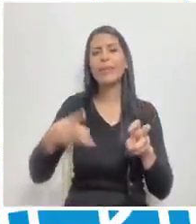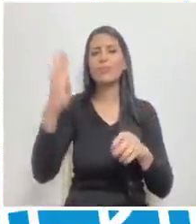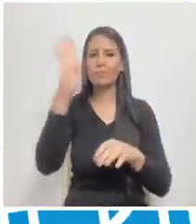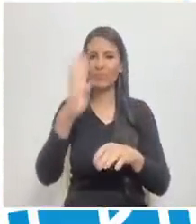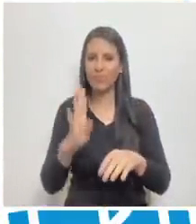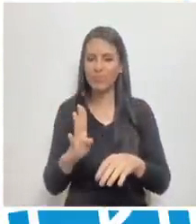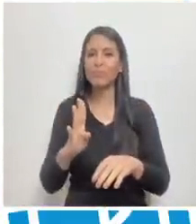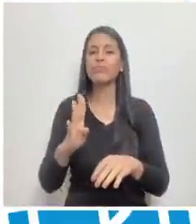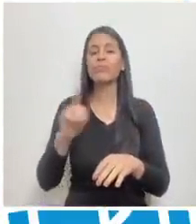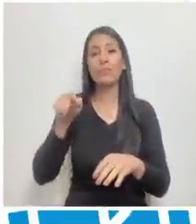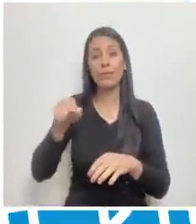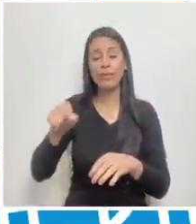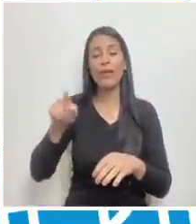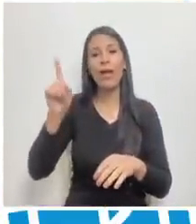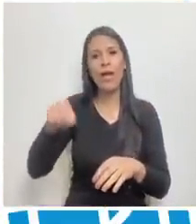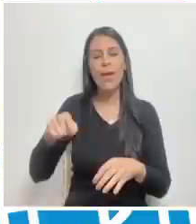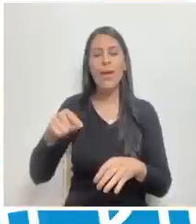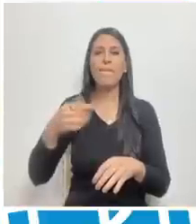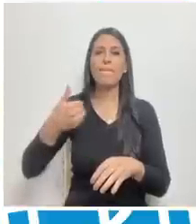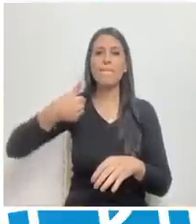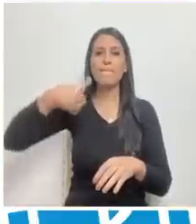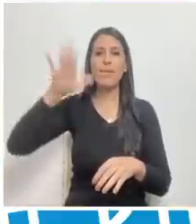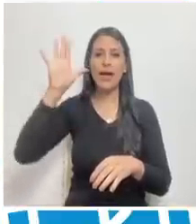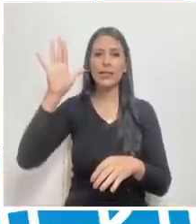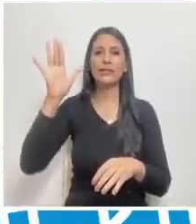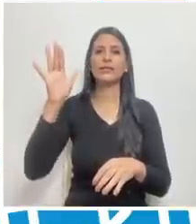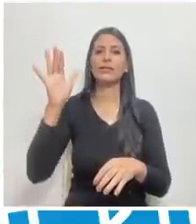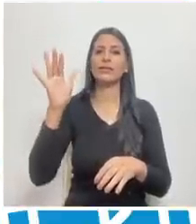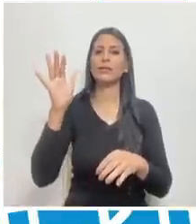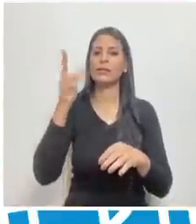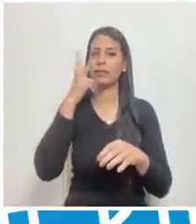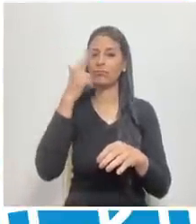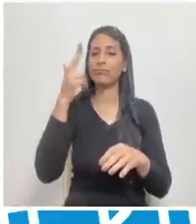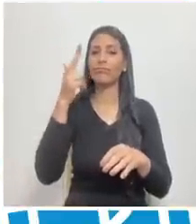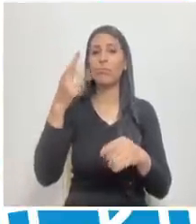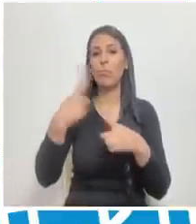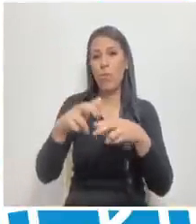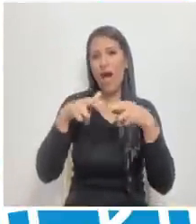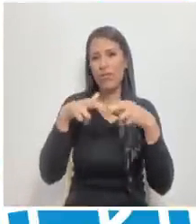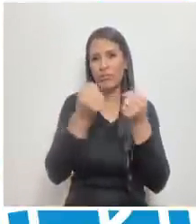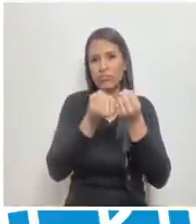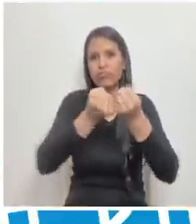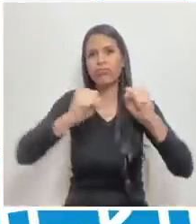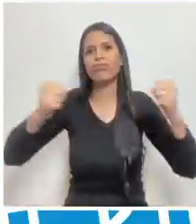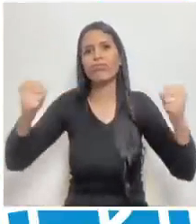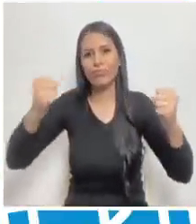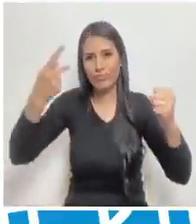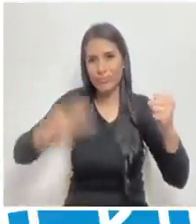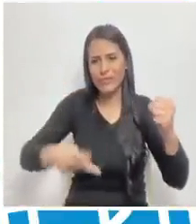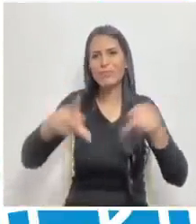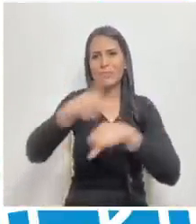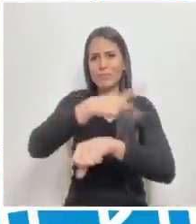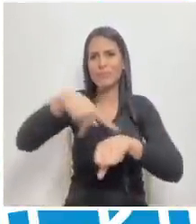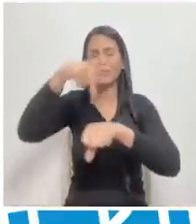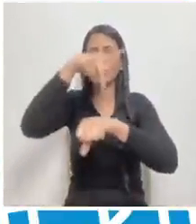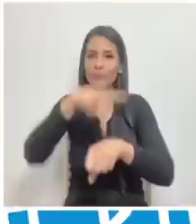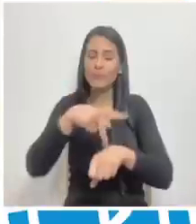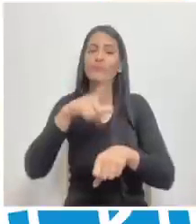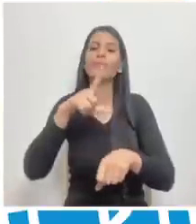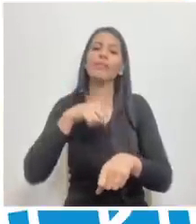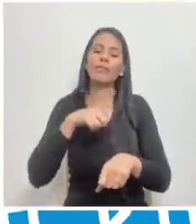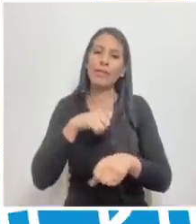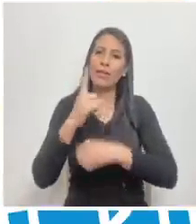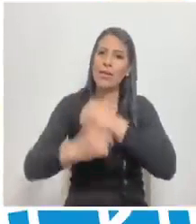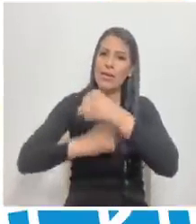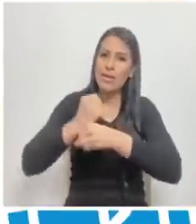maiores sistemas de avaliação existentes no mundo, pela dimensão que ele tem, né, de periodicidade anual, que avalia as séries